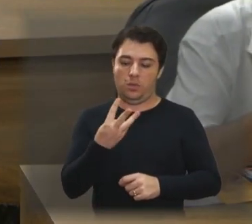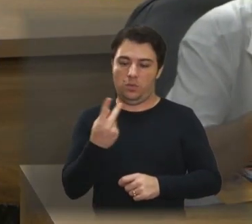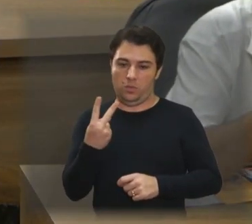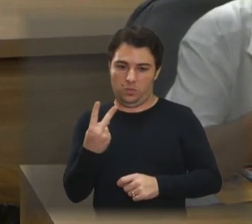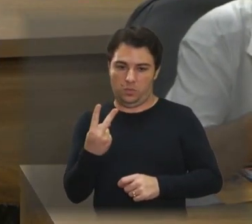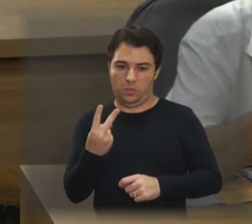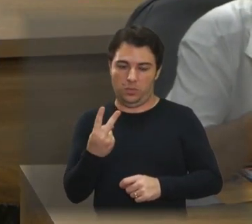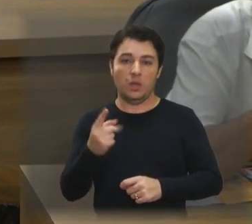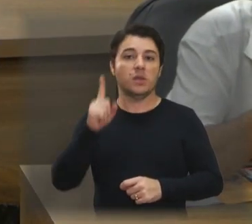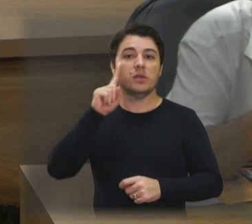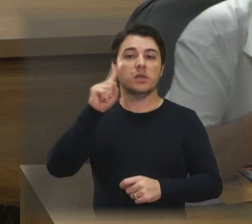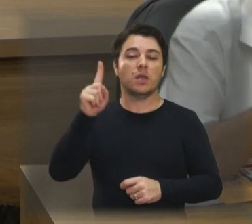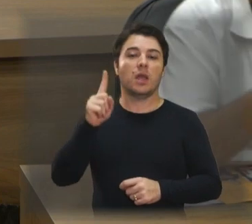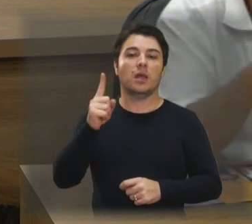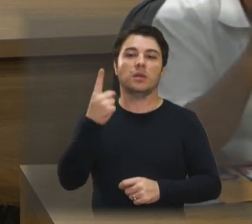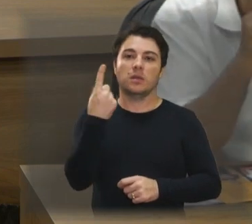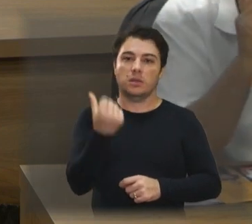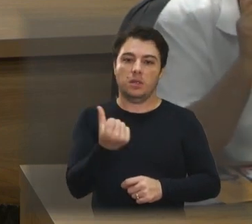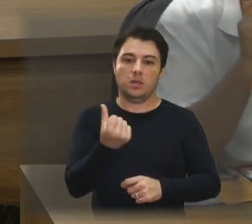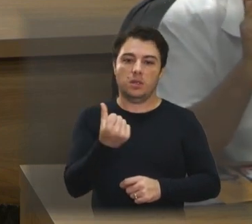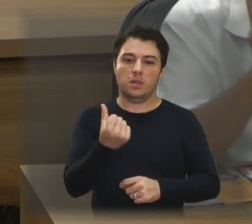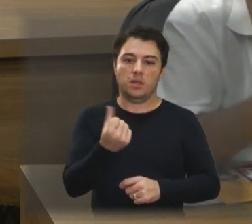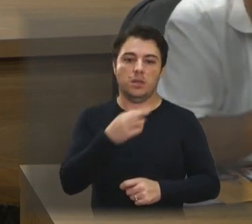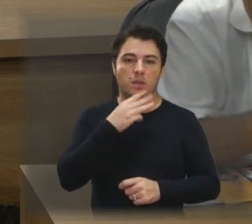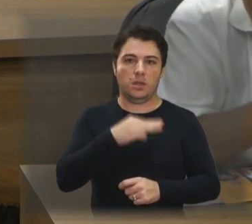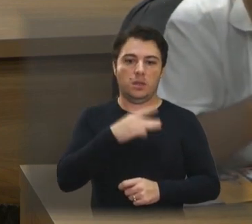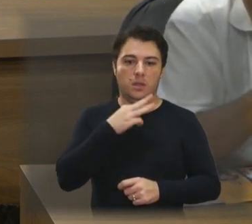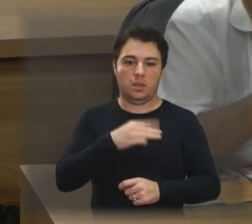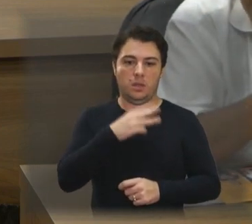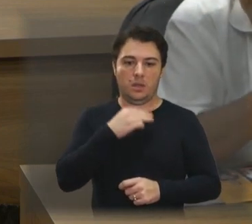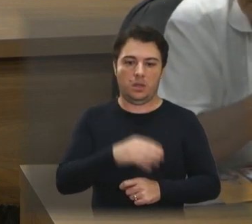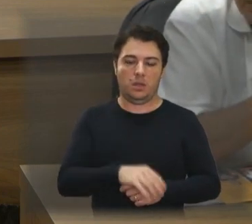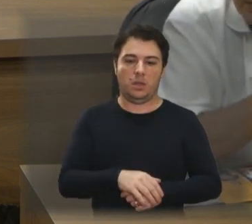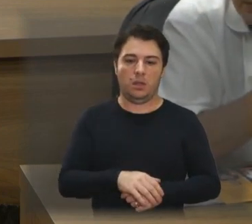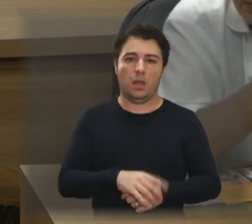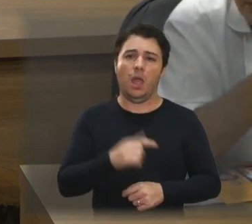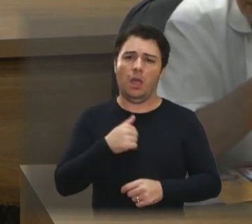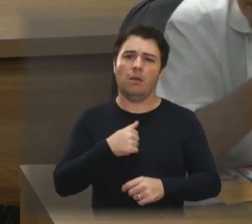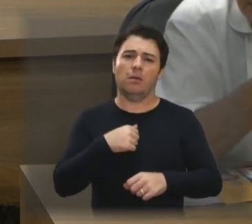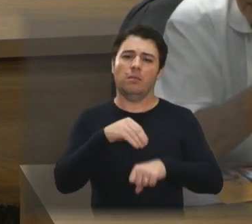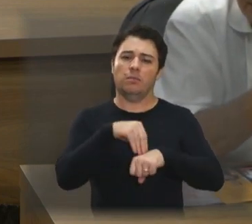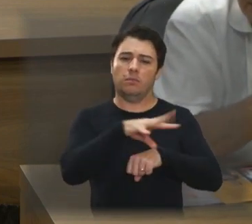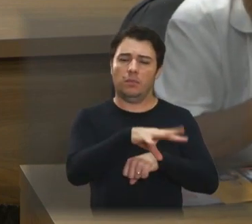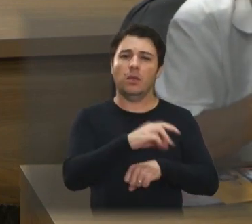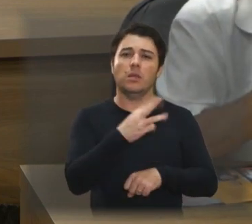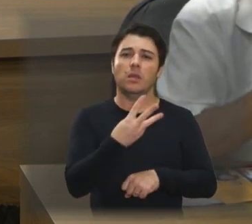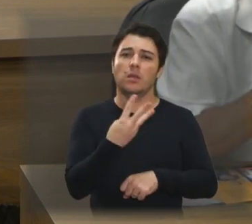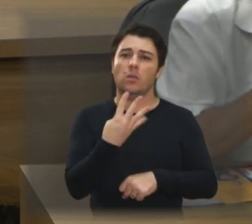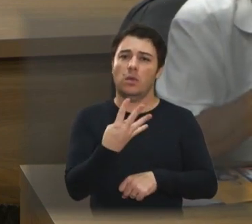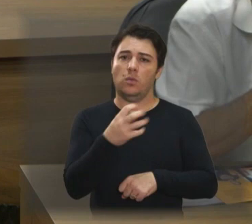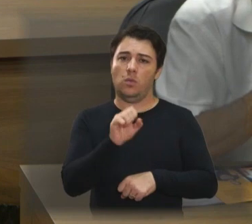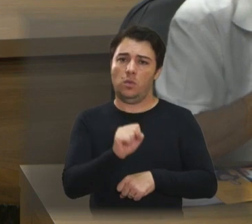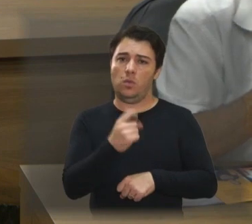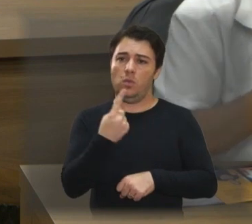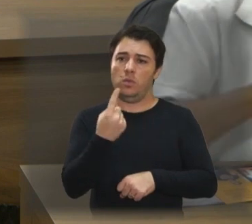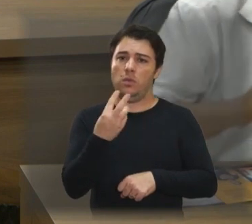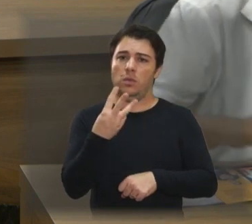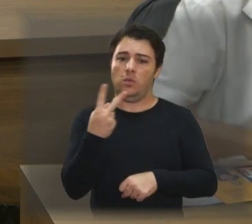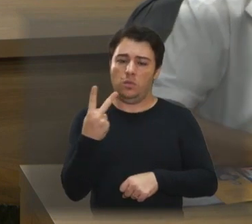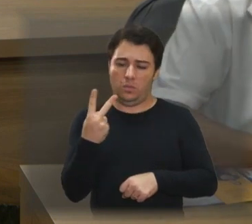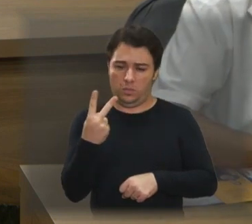8132 foi dia 16 do três consegue repetir favor plano vou passar eu vou mandar pro senhor 3481324